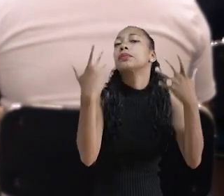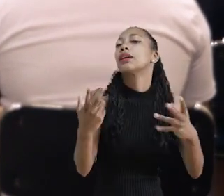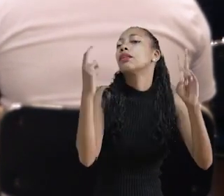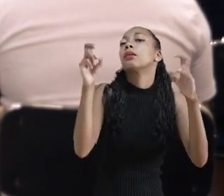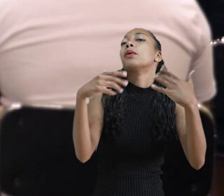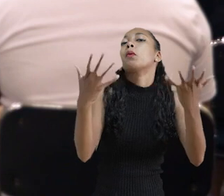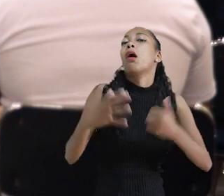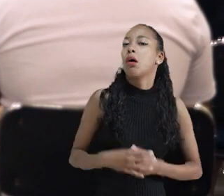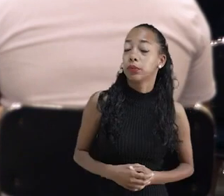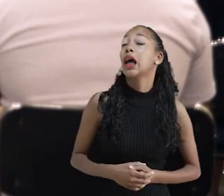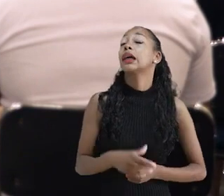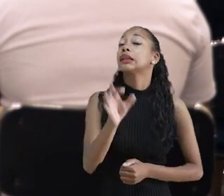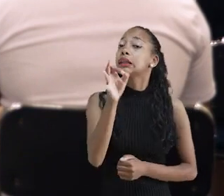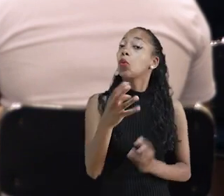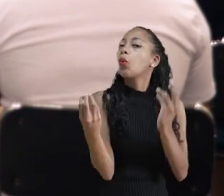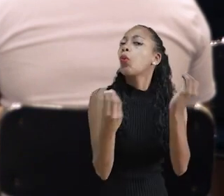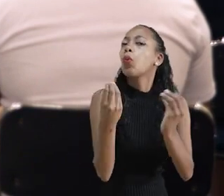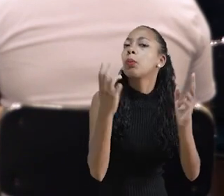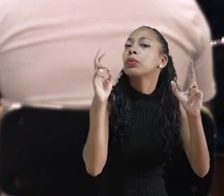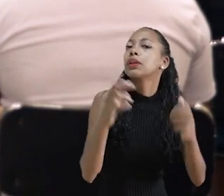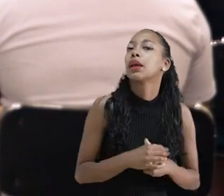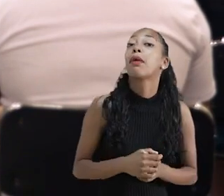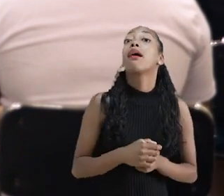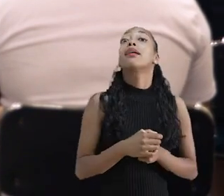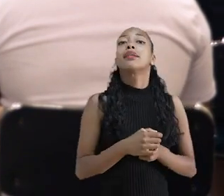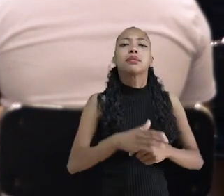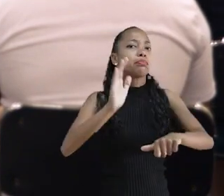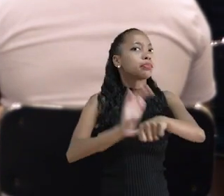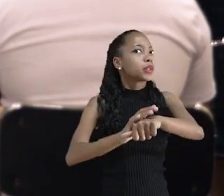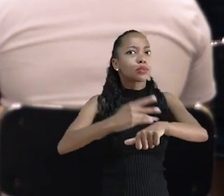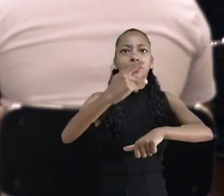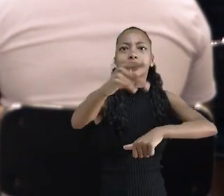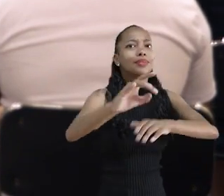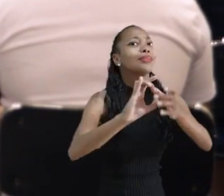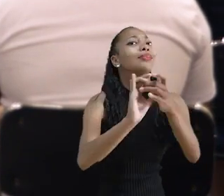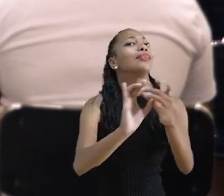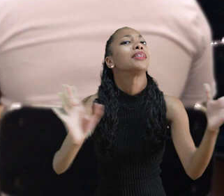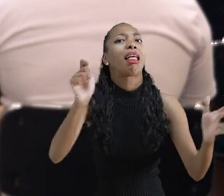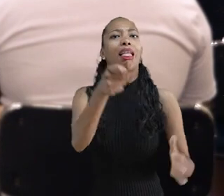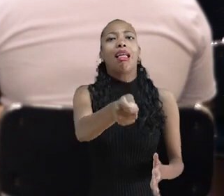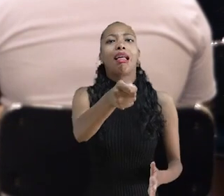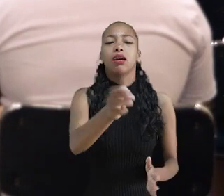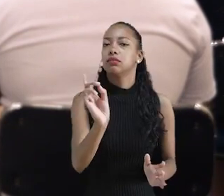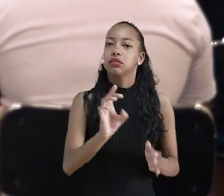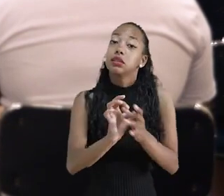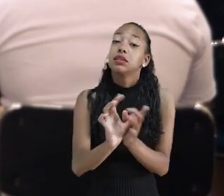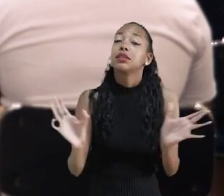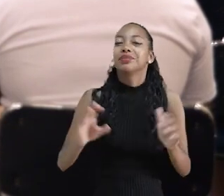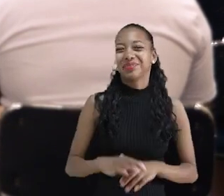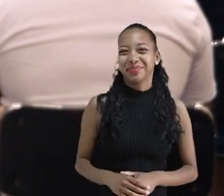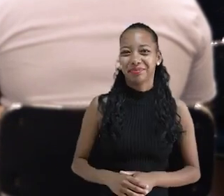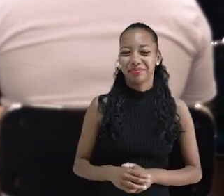querem falar né por isso essa marca de uma diversidade de olhares mesmo né de uma multiplicidade de olhares a